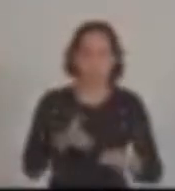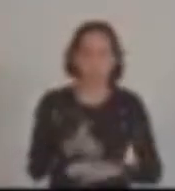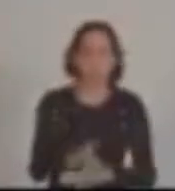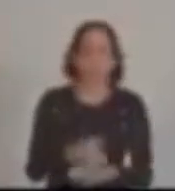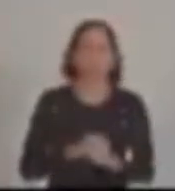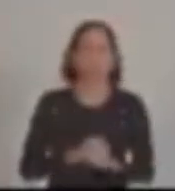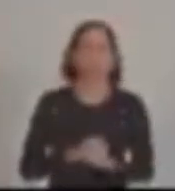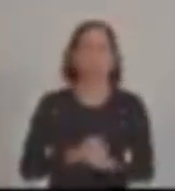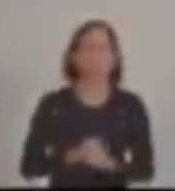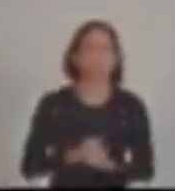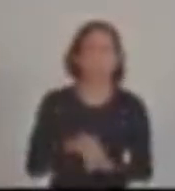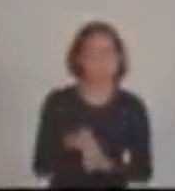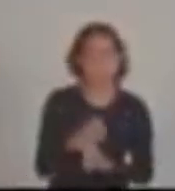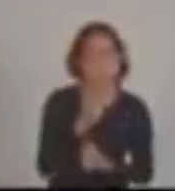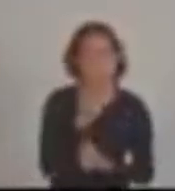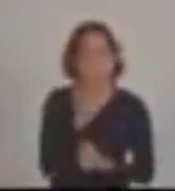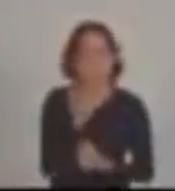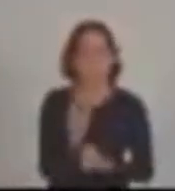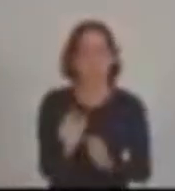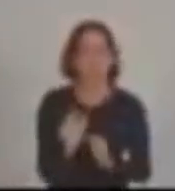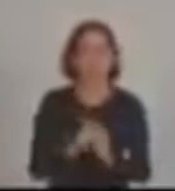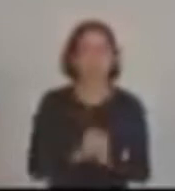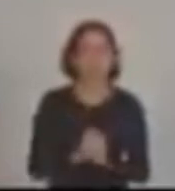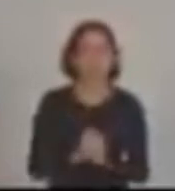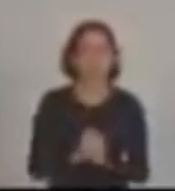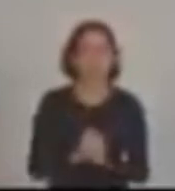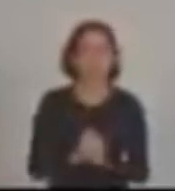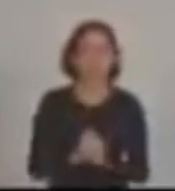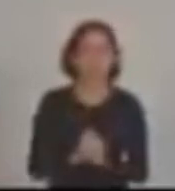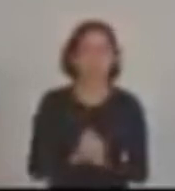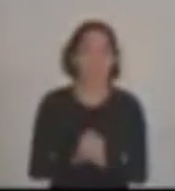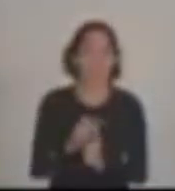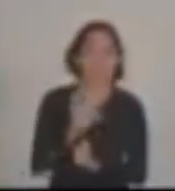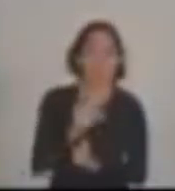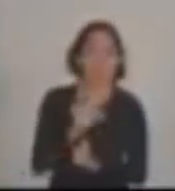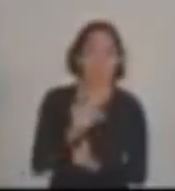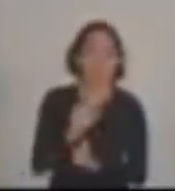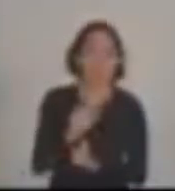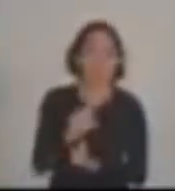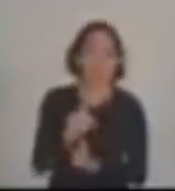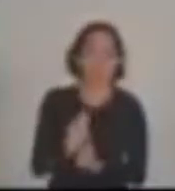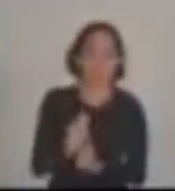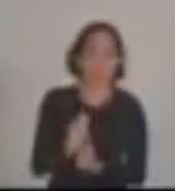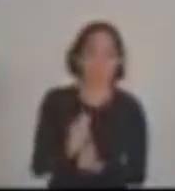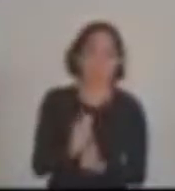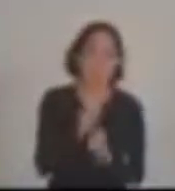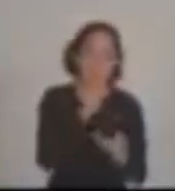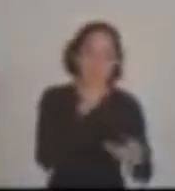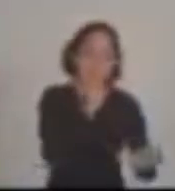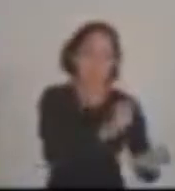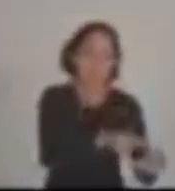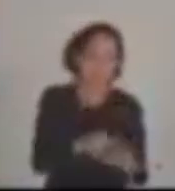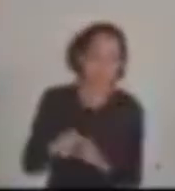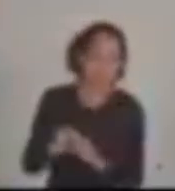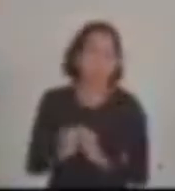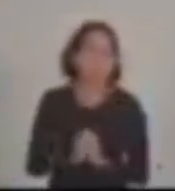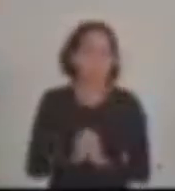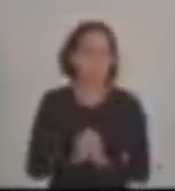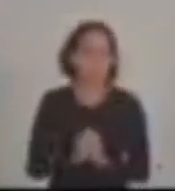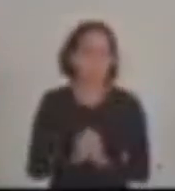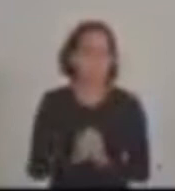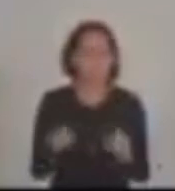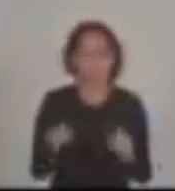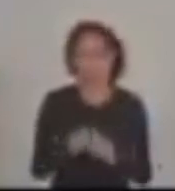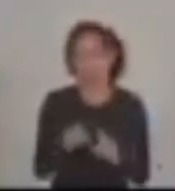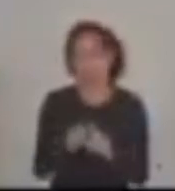direito de colocar a taxa de lixo. Mas aí não era o aumento do imposto. Ele fez através